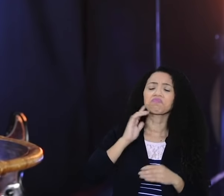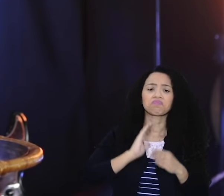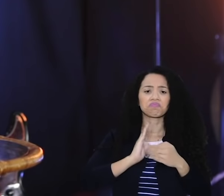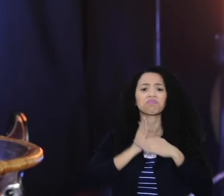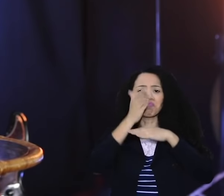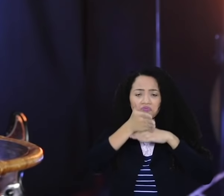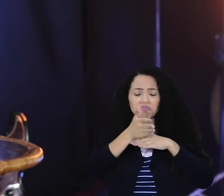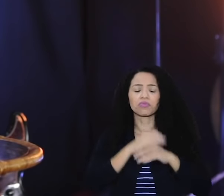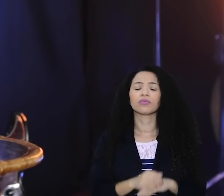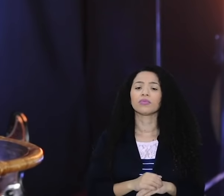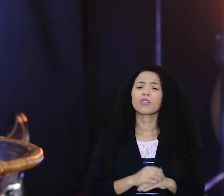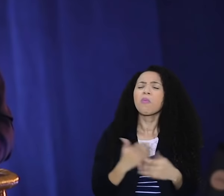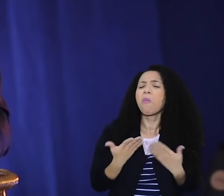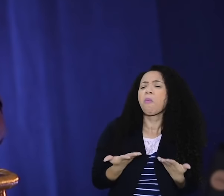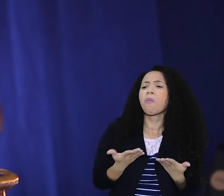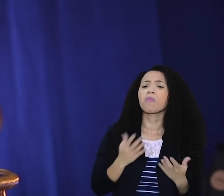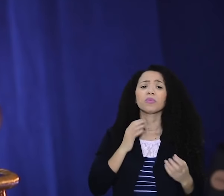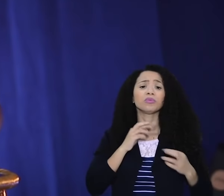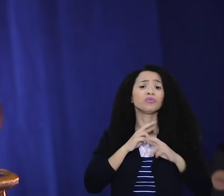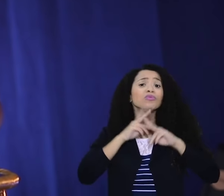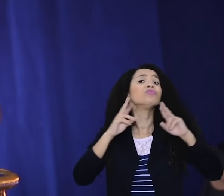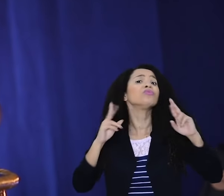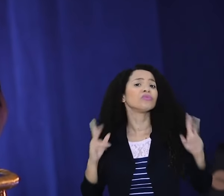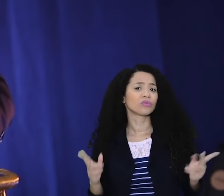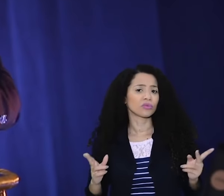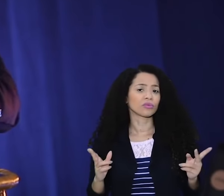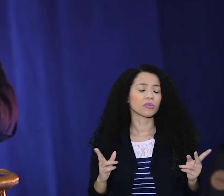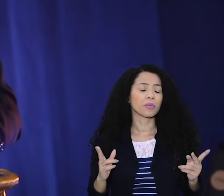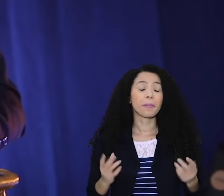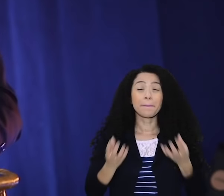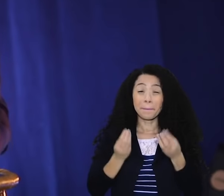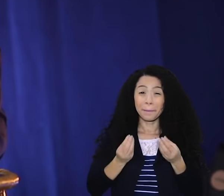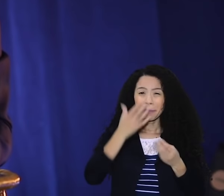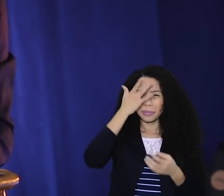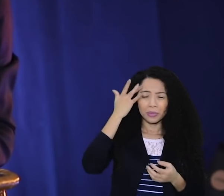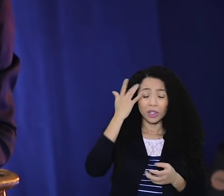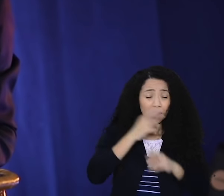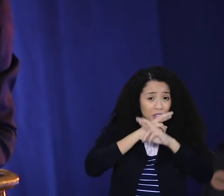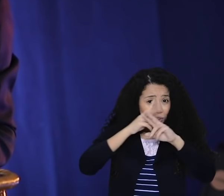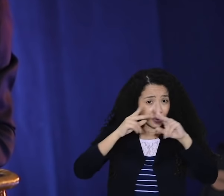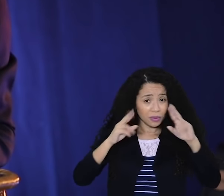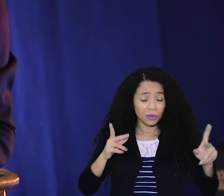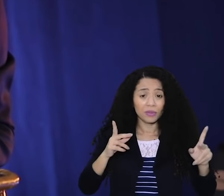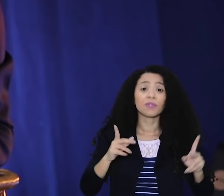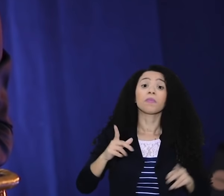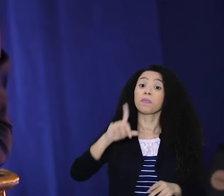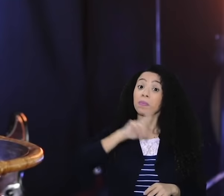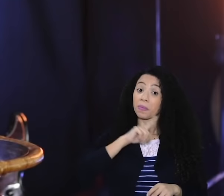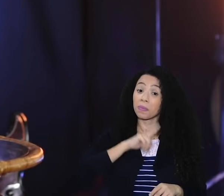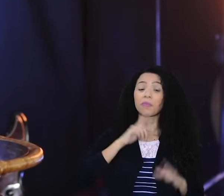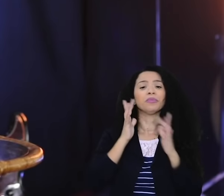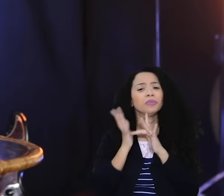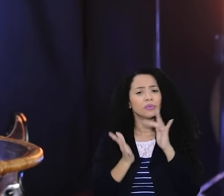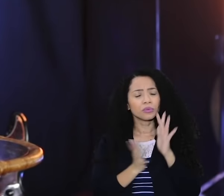diferença? Hoje eu quero mostrar no texto que para muitos de nós a diferença está em ter Jesus